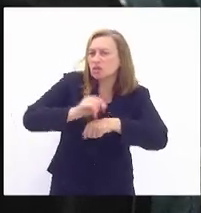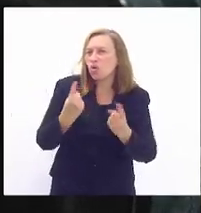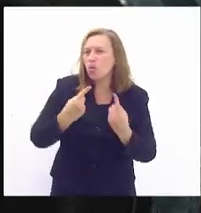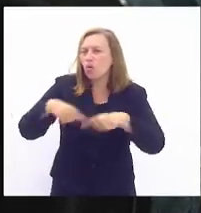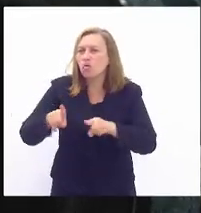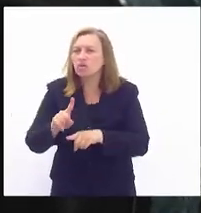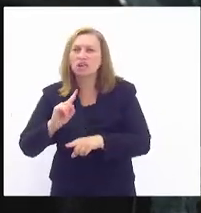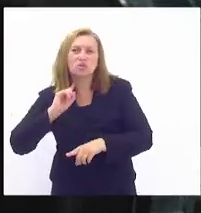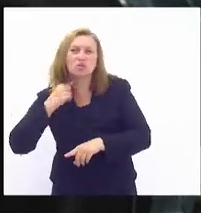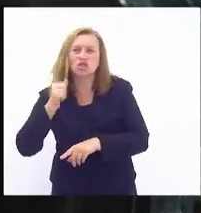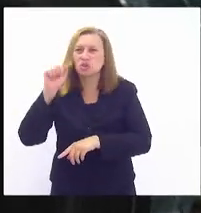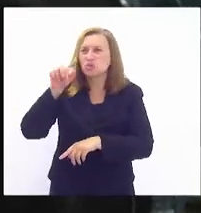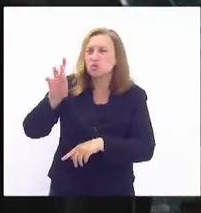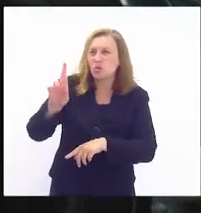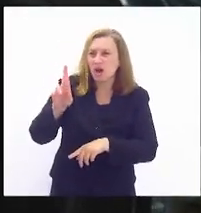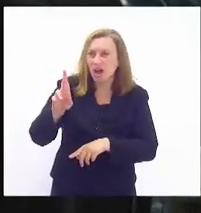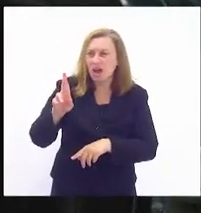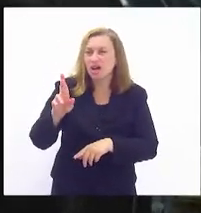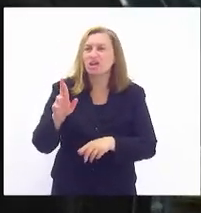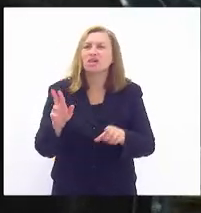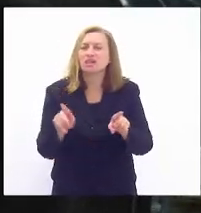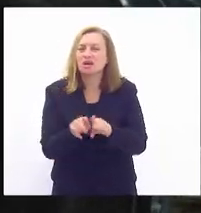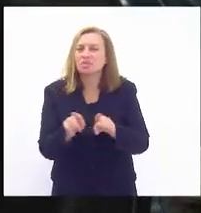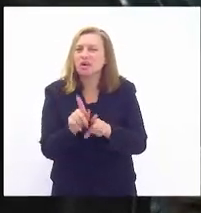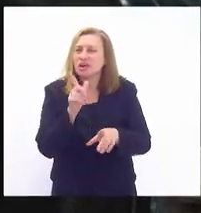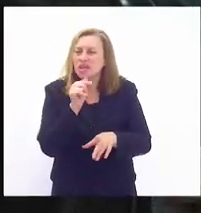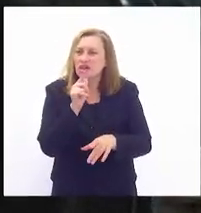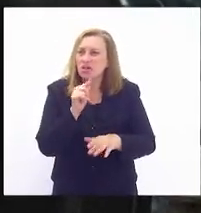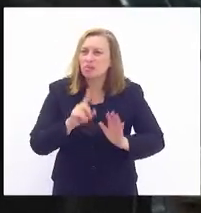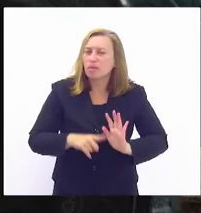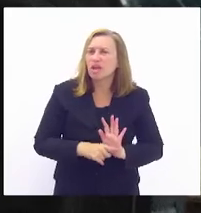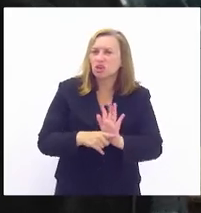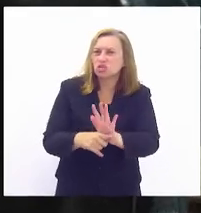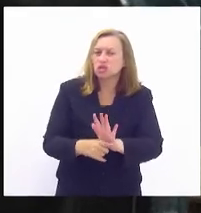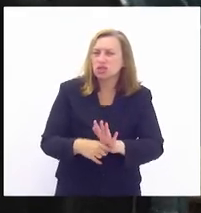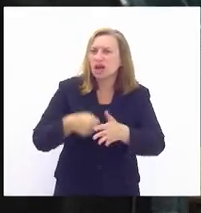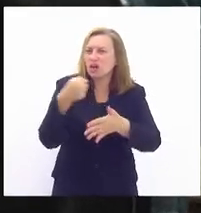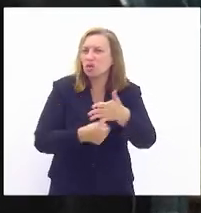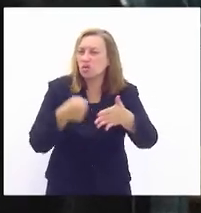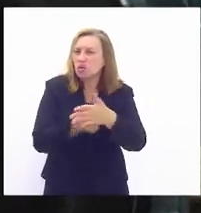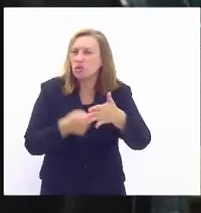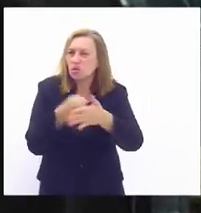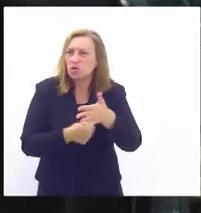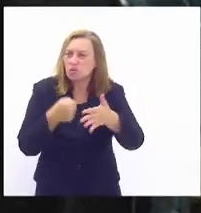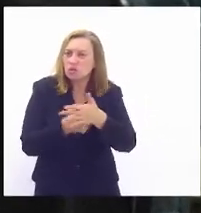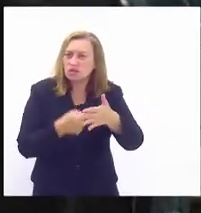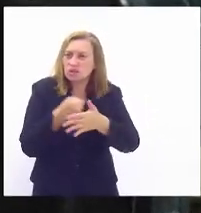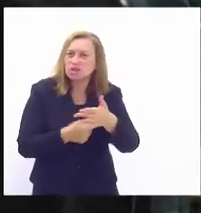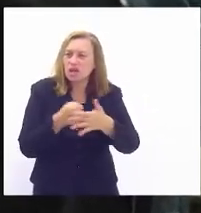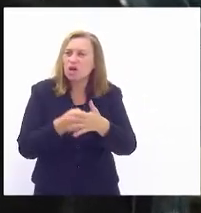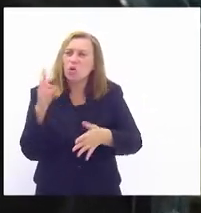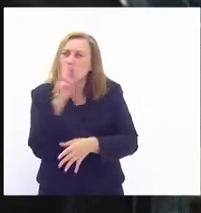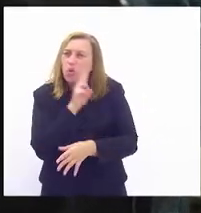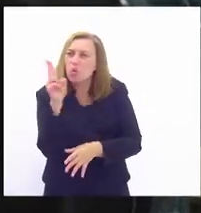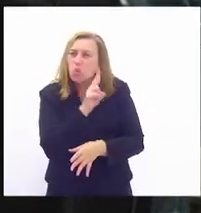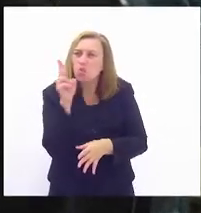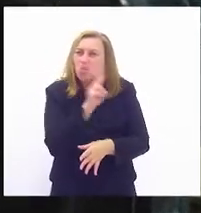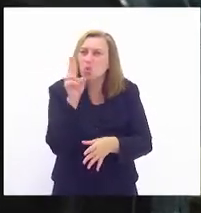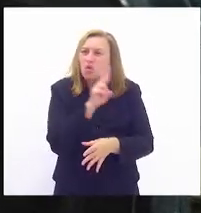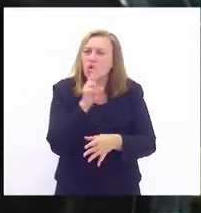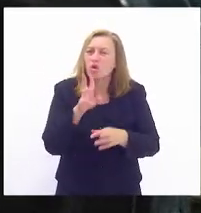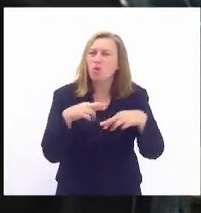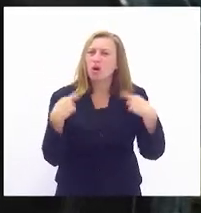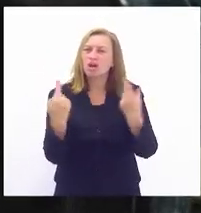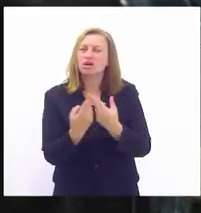poluição, para coordenar os próximos passos de luta, para exigir com maior urgência uma reunião